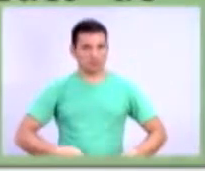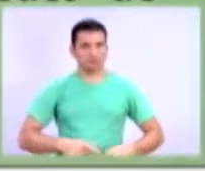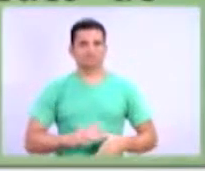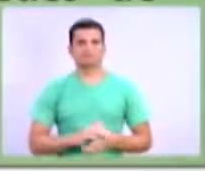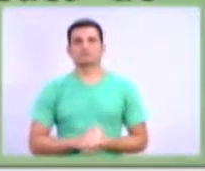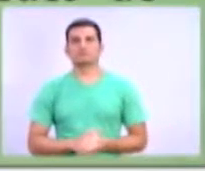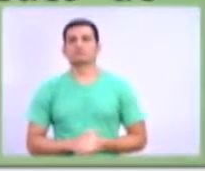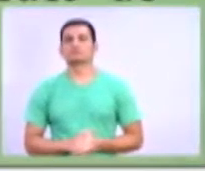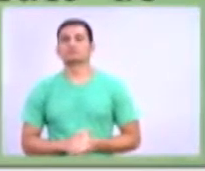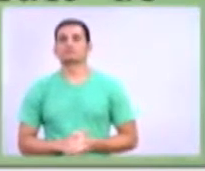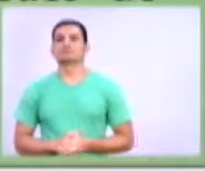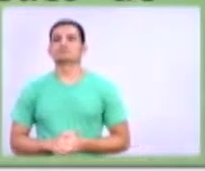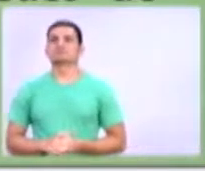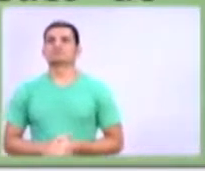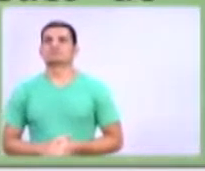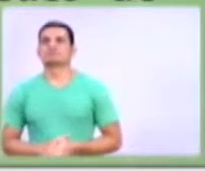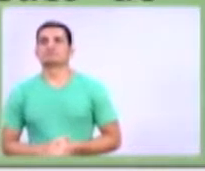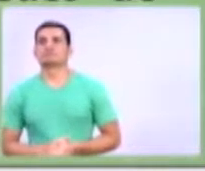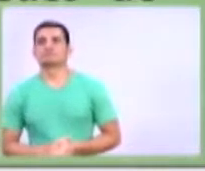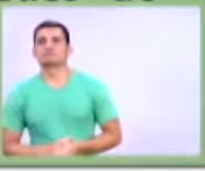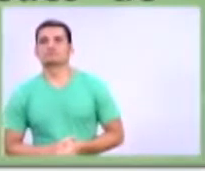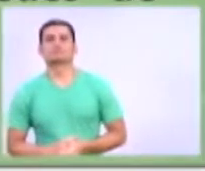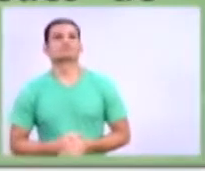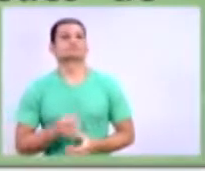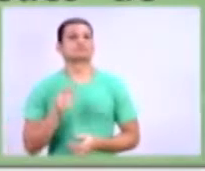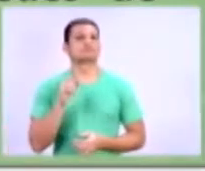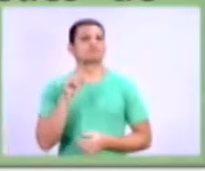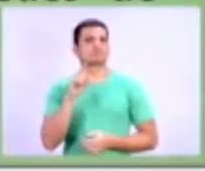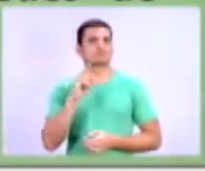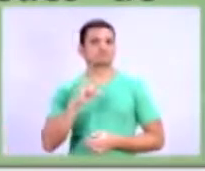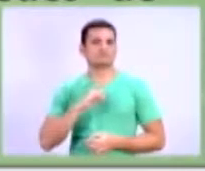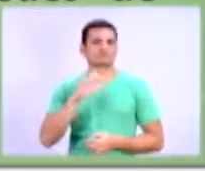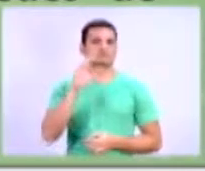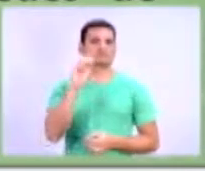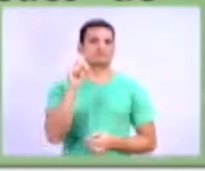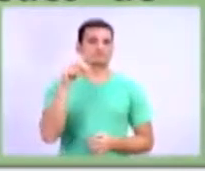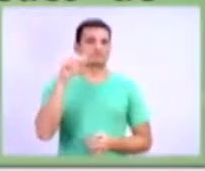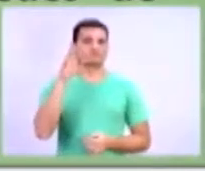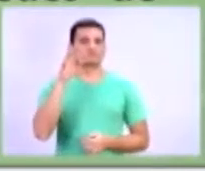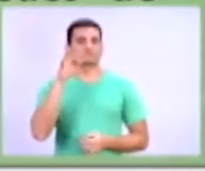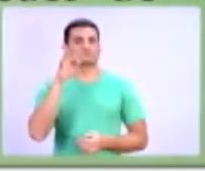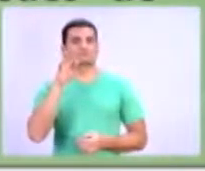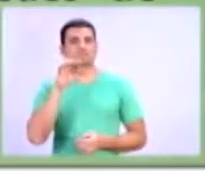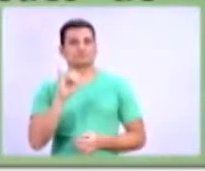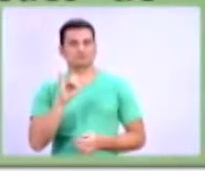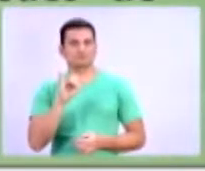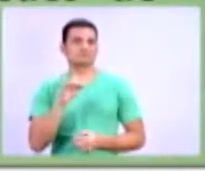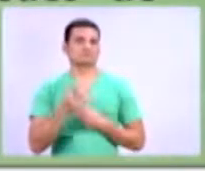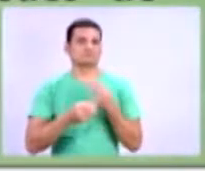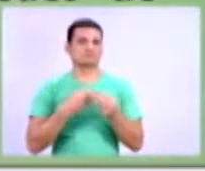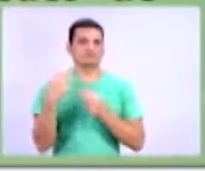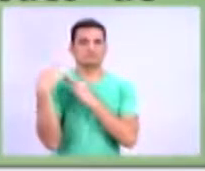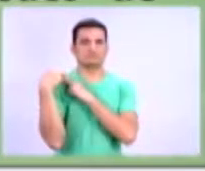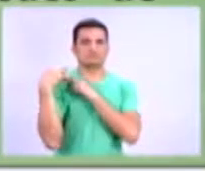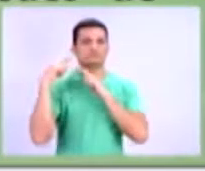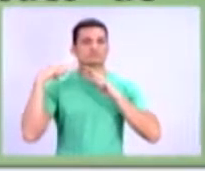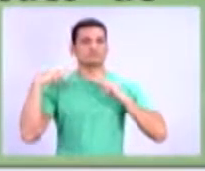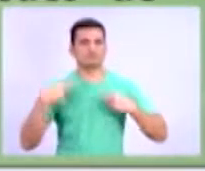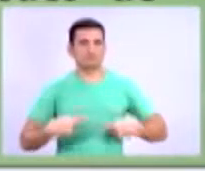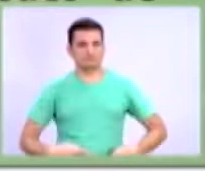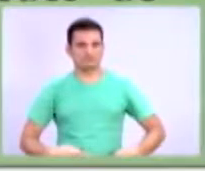nós vamos até trazer um pouco Kant novamente dessa responsabilidade que nós temos com a humanidade.